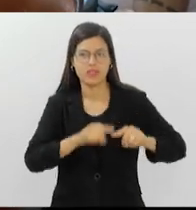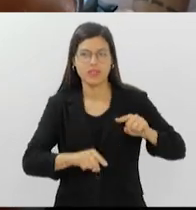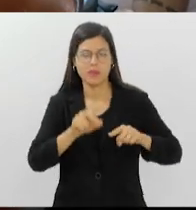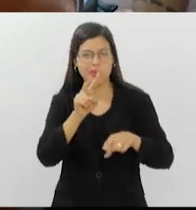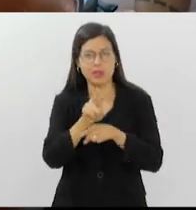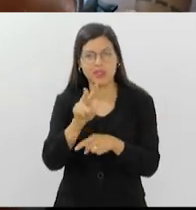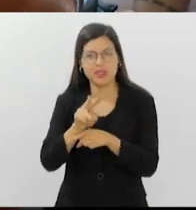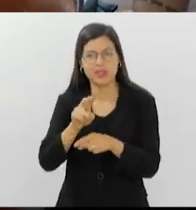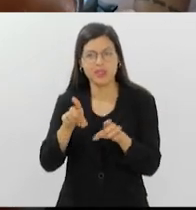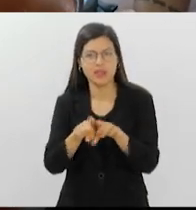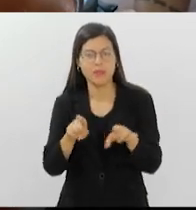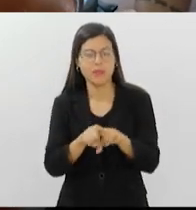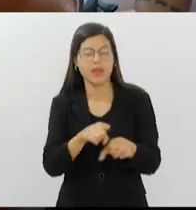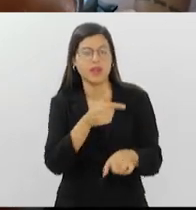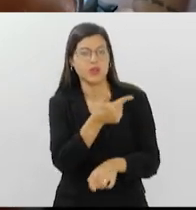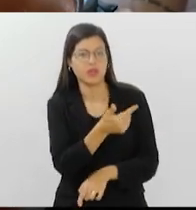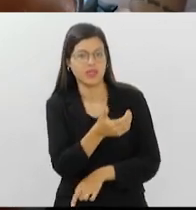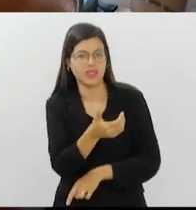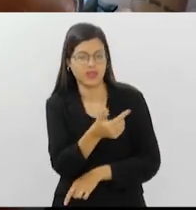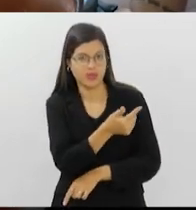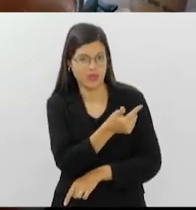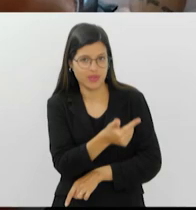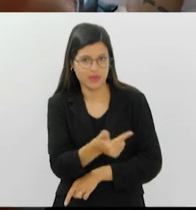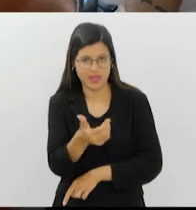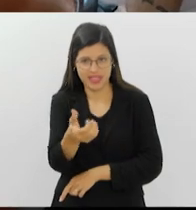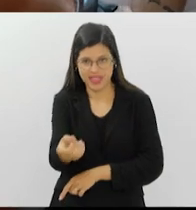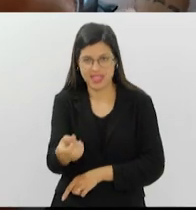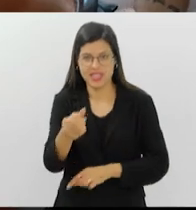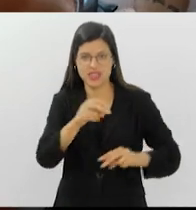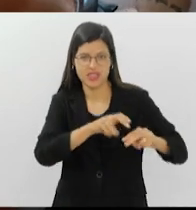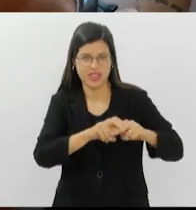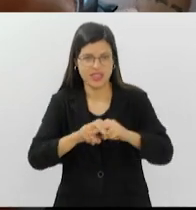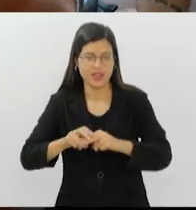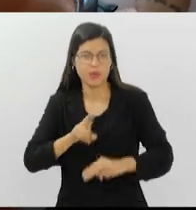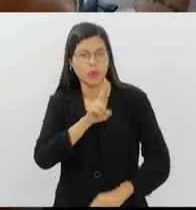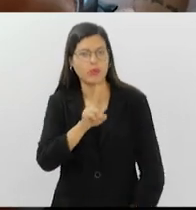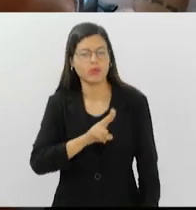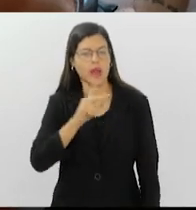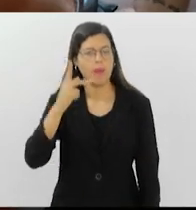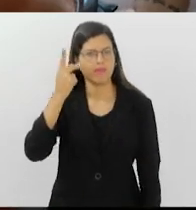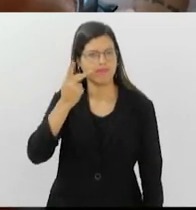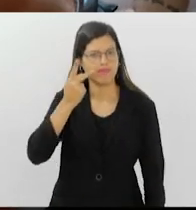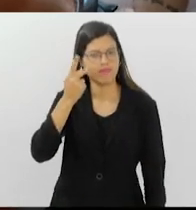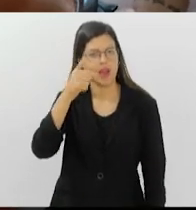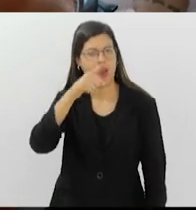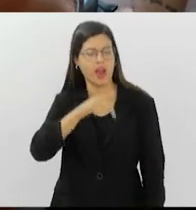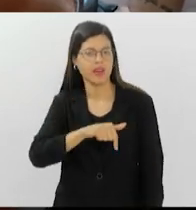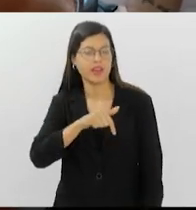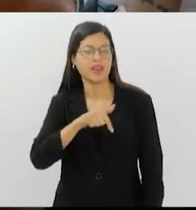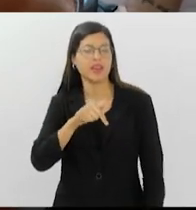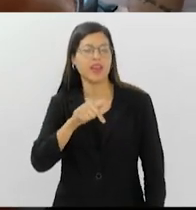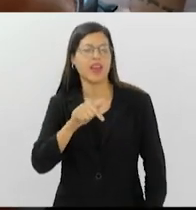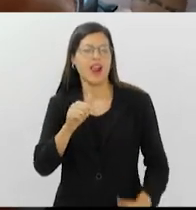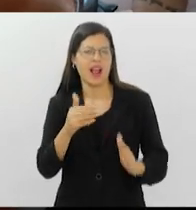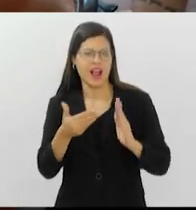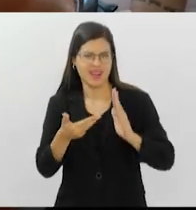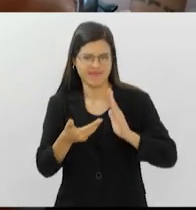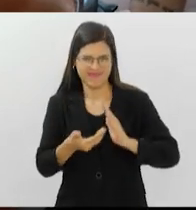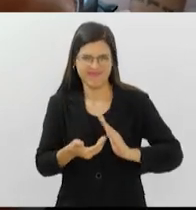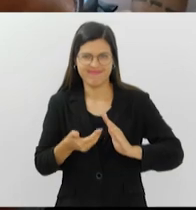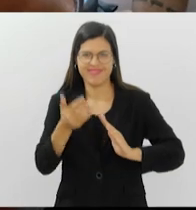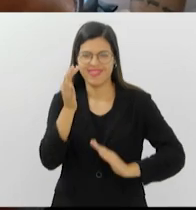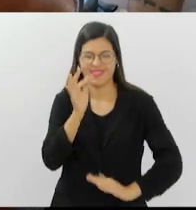as 226 cadeiras que um dia foram utilizadas por parlamentares quando aqui funcionava a câmara federal e mais